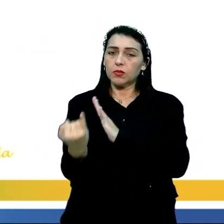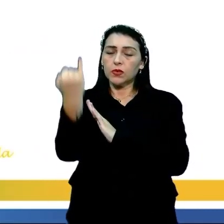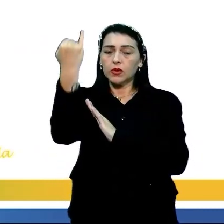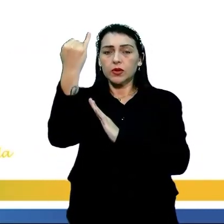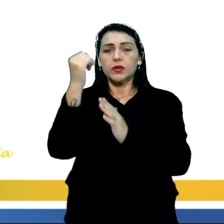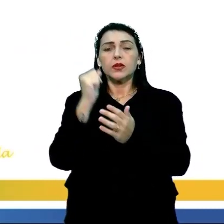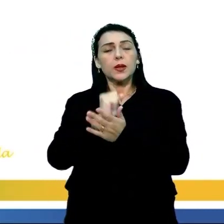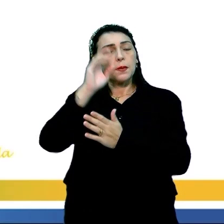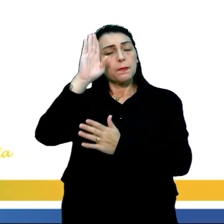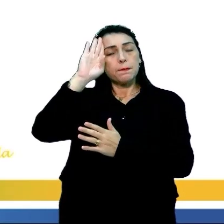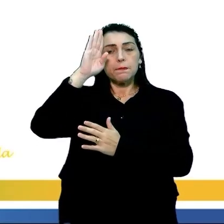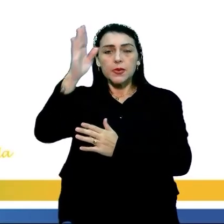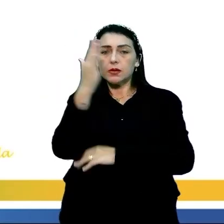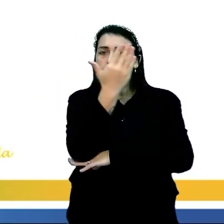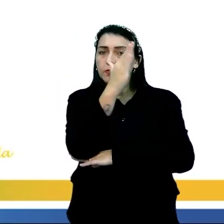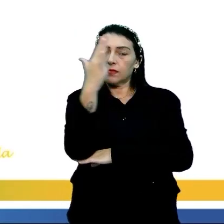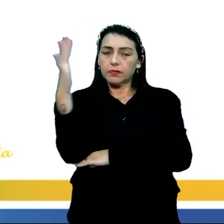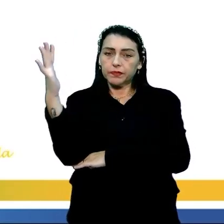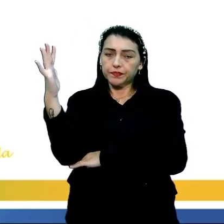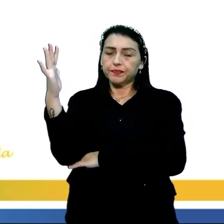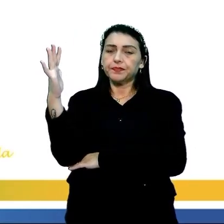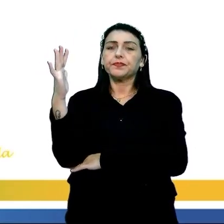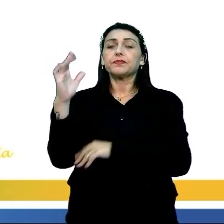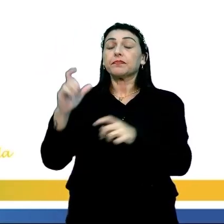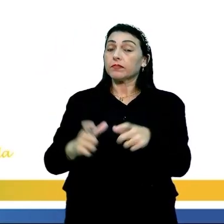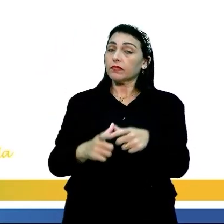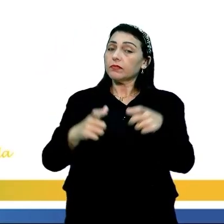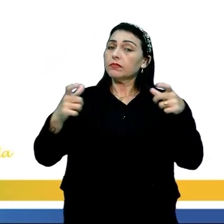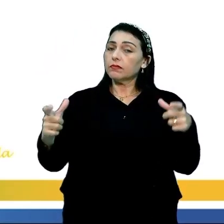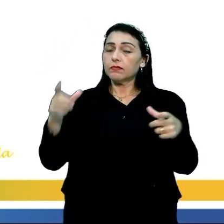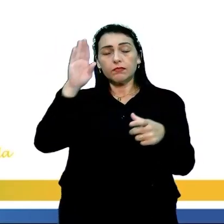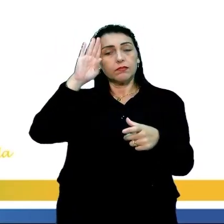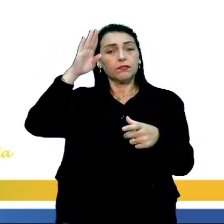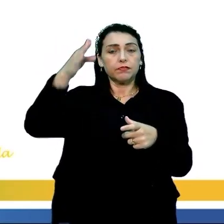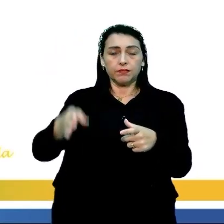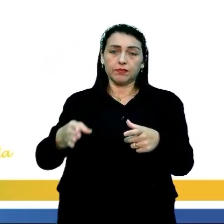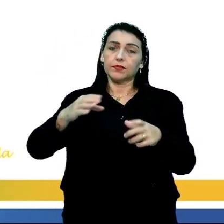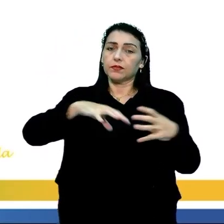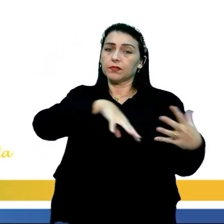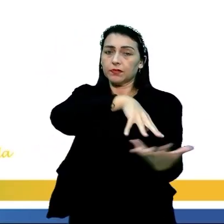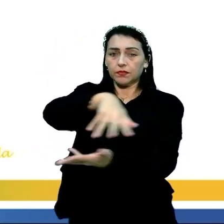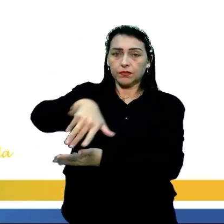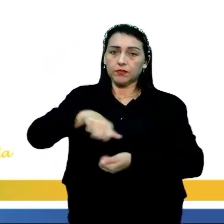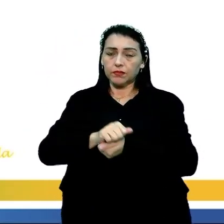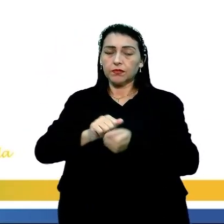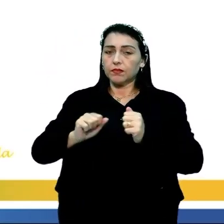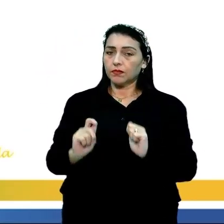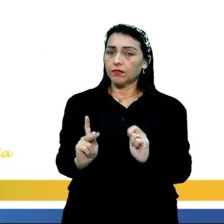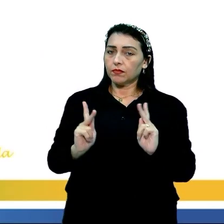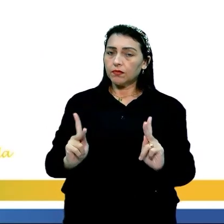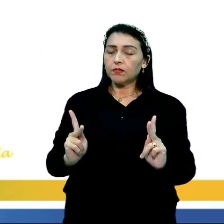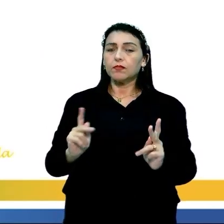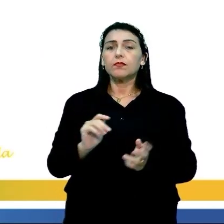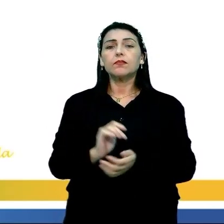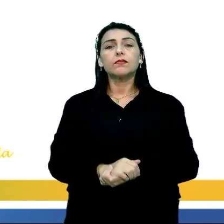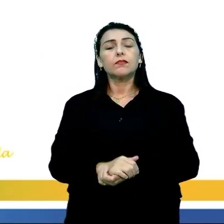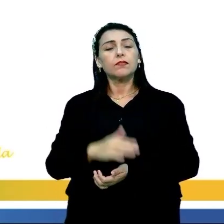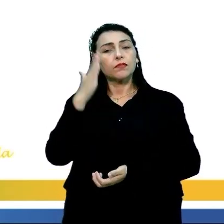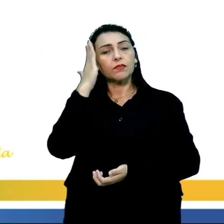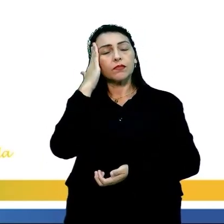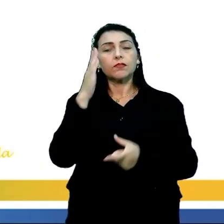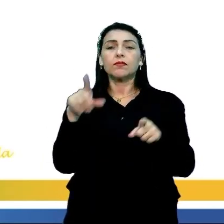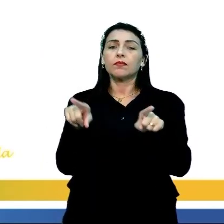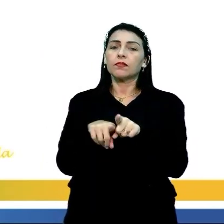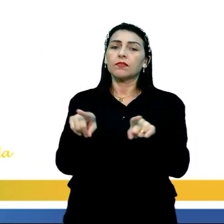talvez a principal floresta, a maior floresta e a principal floresta do mundo, ok? Vamos entender